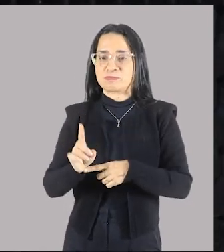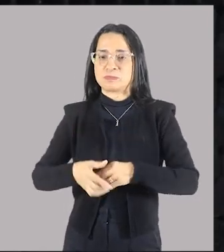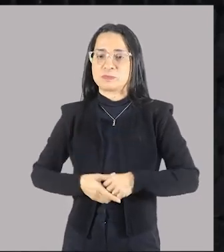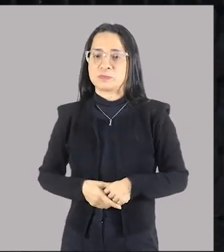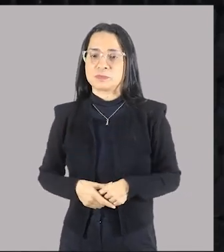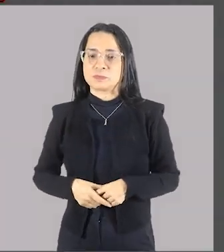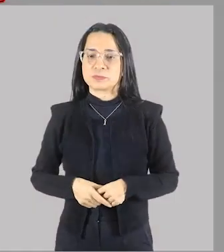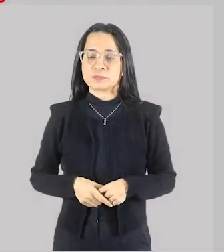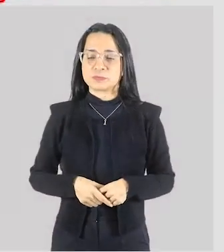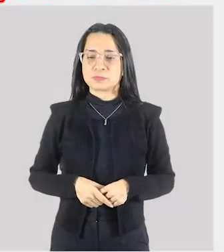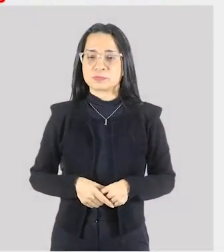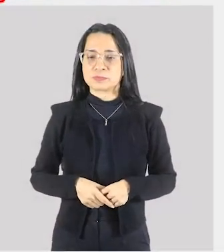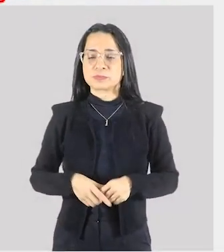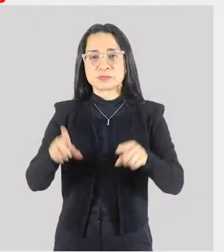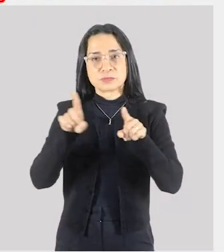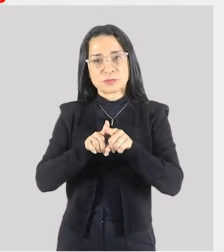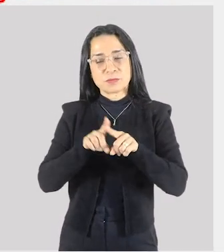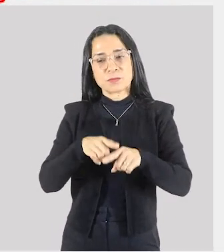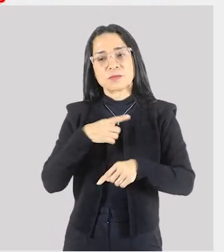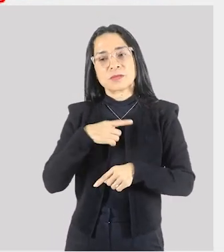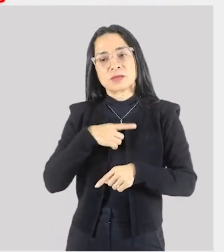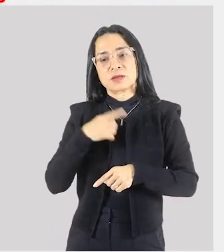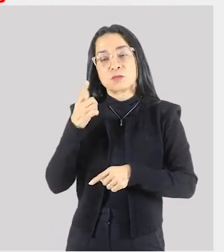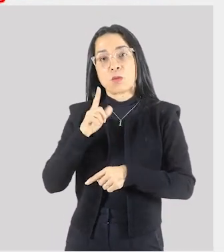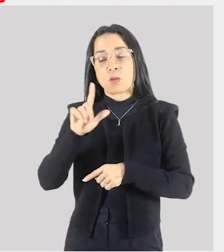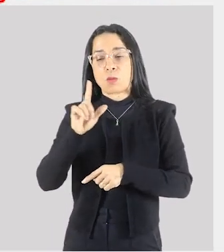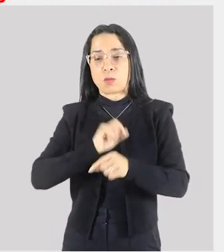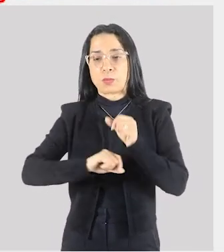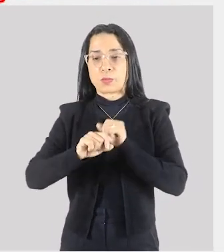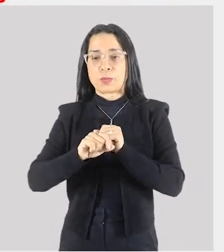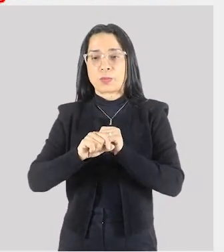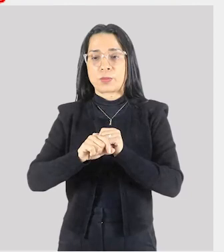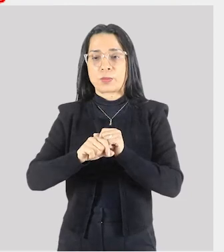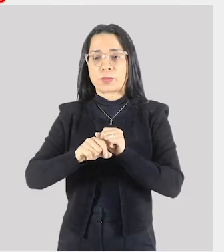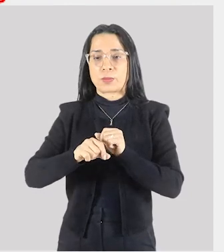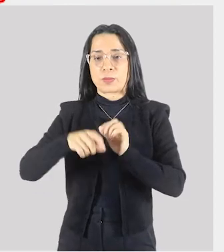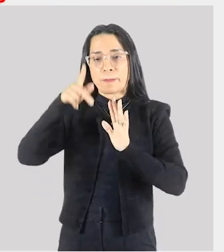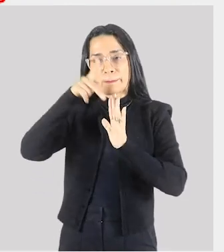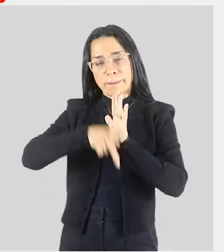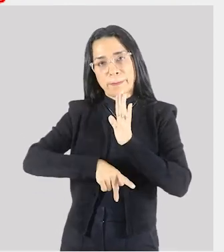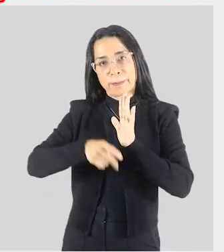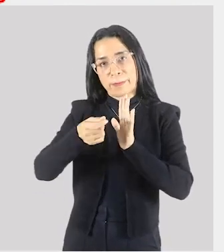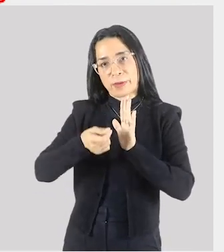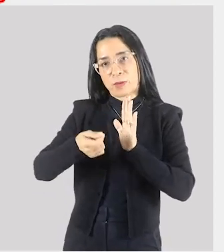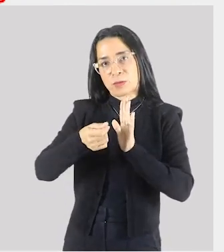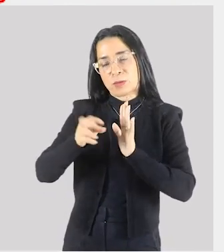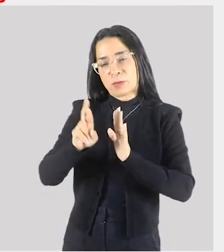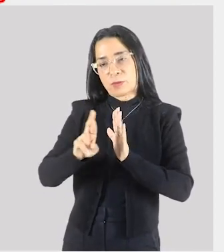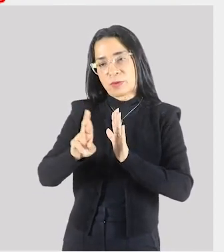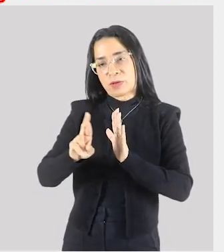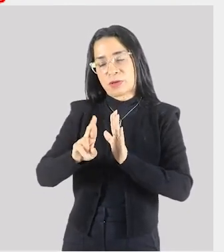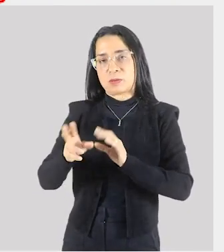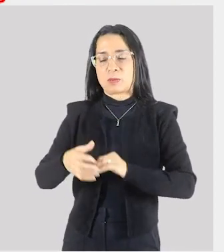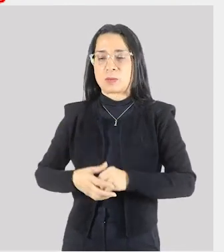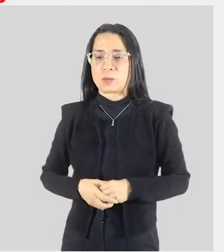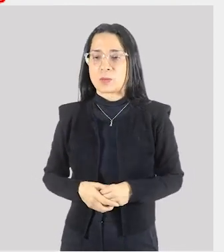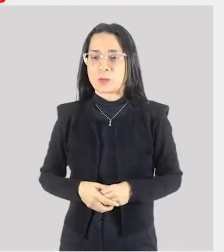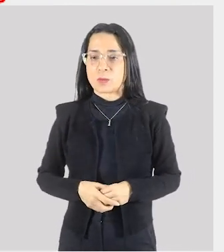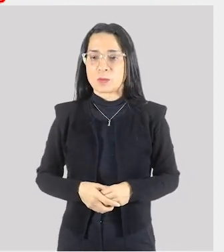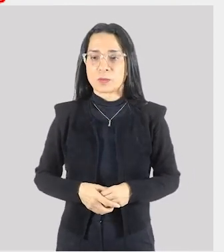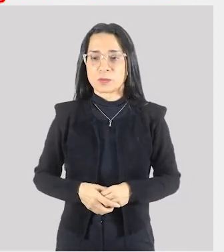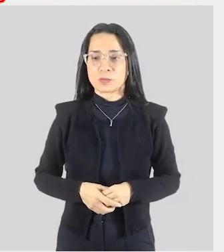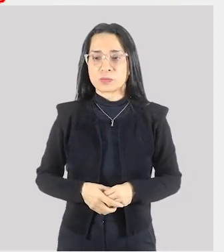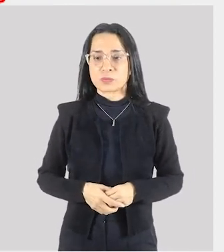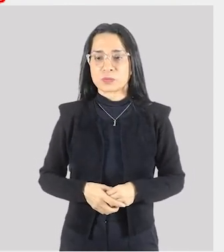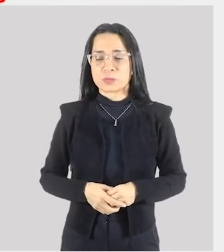disso, nós temos aqui no governo Itamar a criação. Ele criou o Plano Real. Quem era o